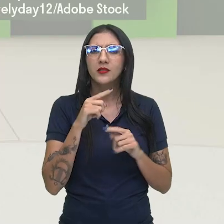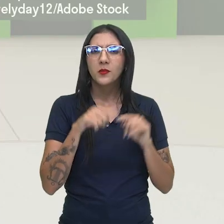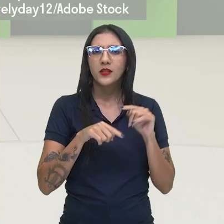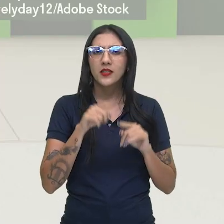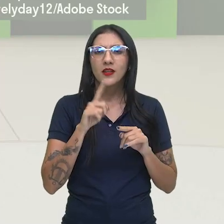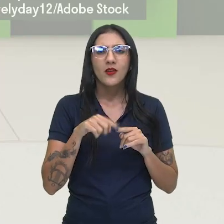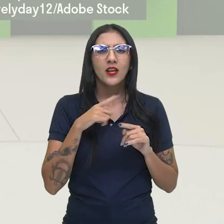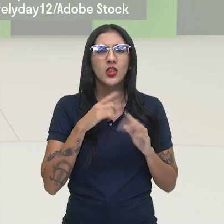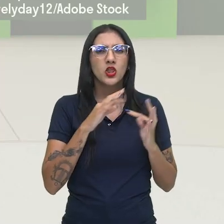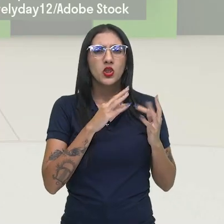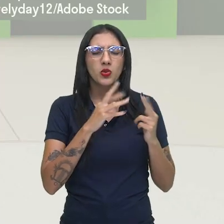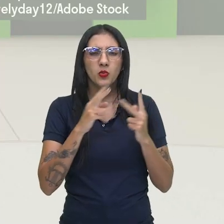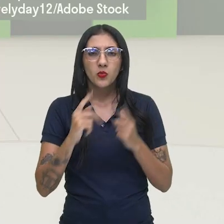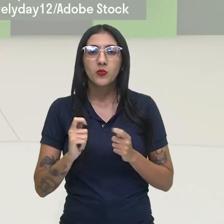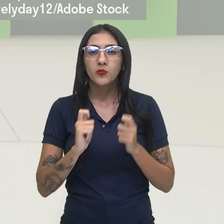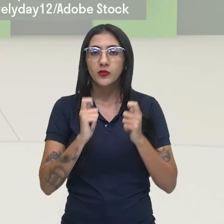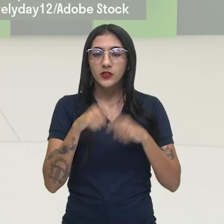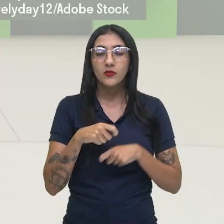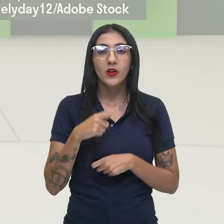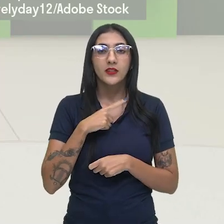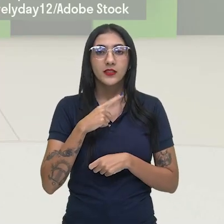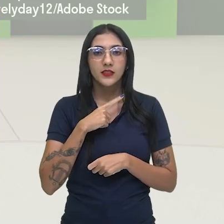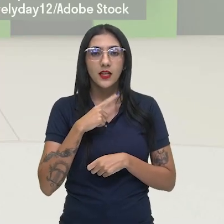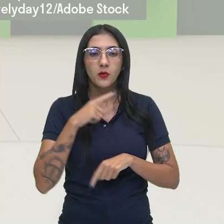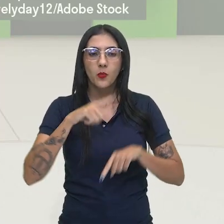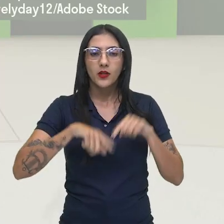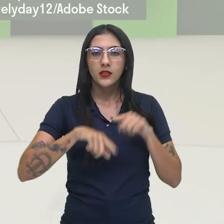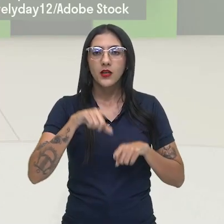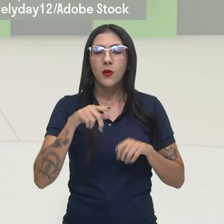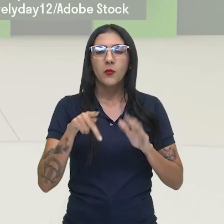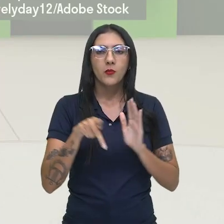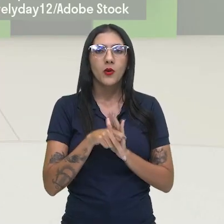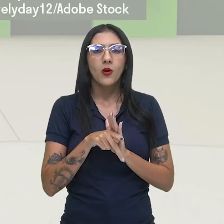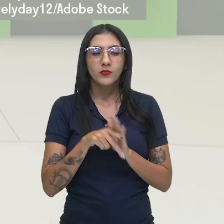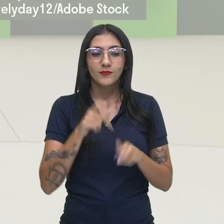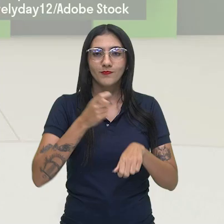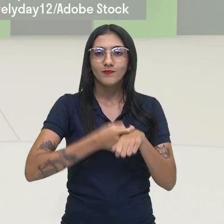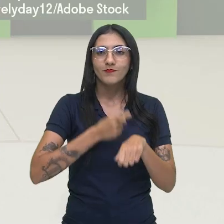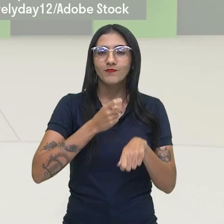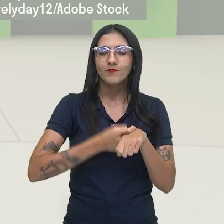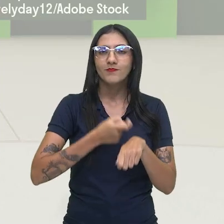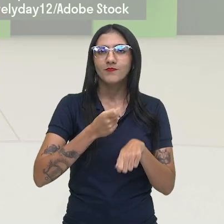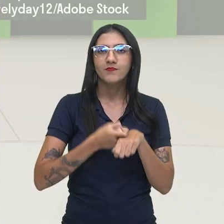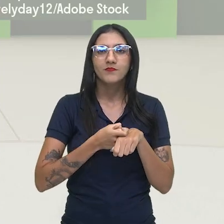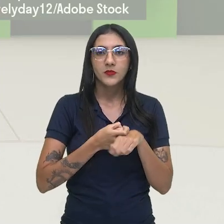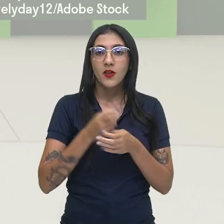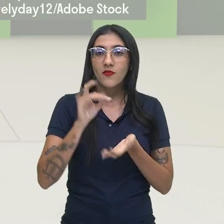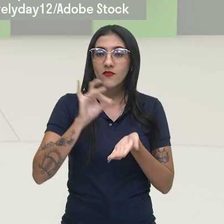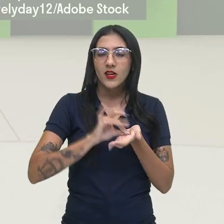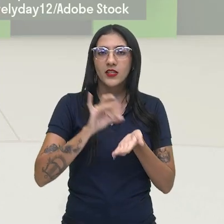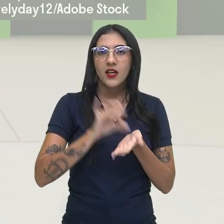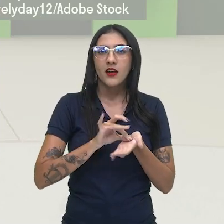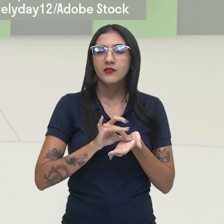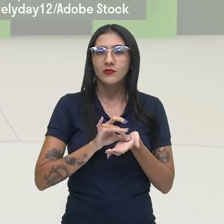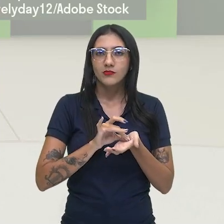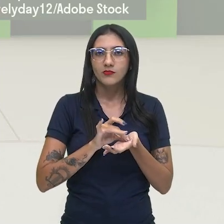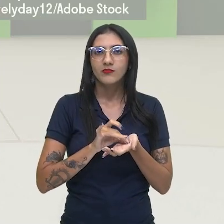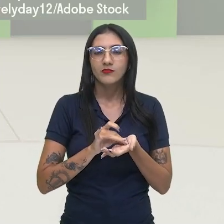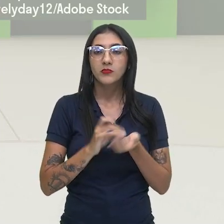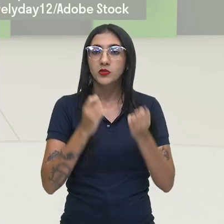é tudo aquilo que tem existência física, que é algo